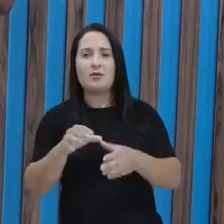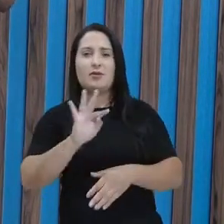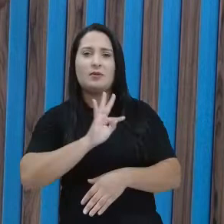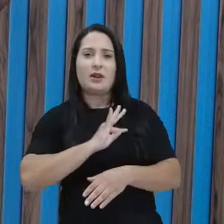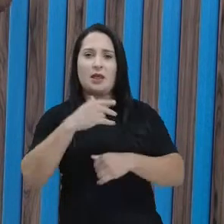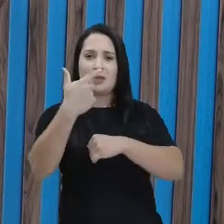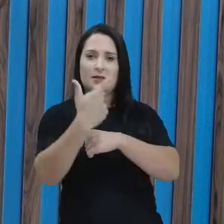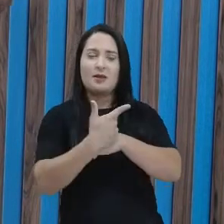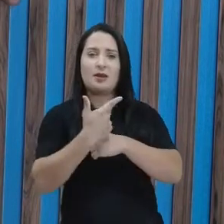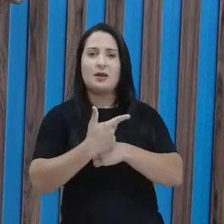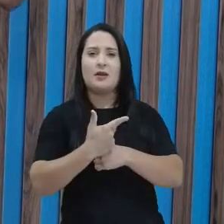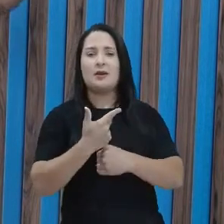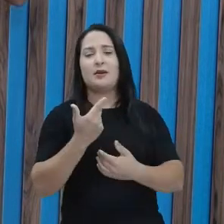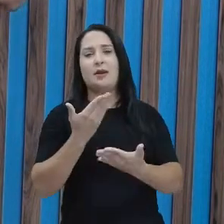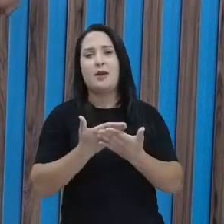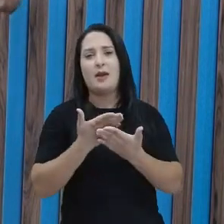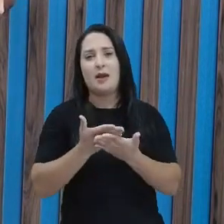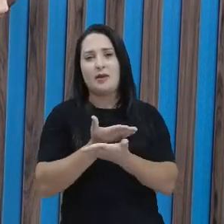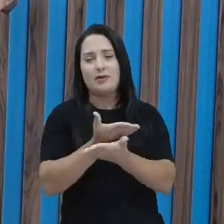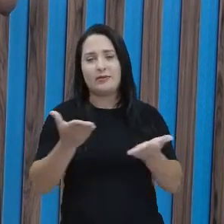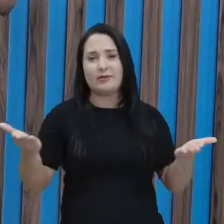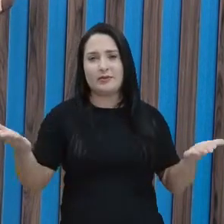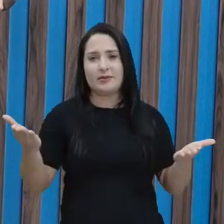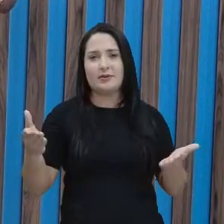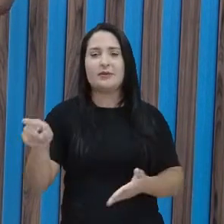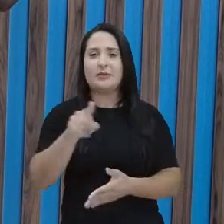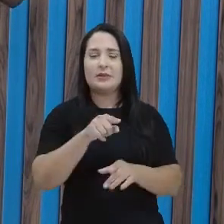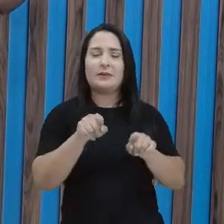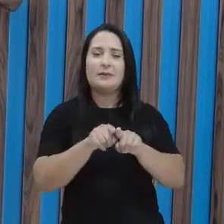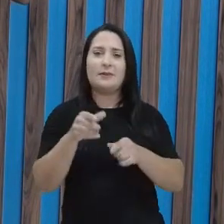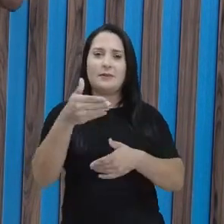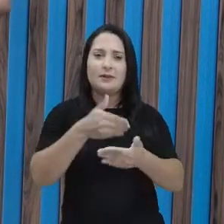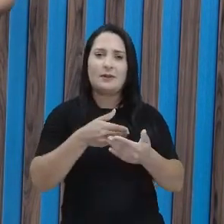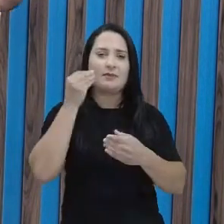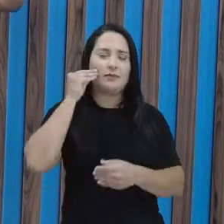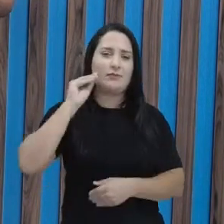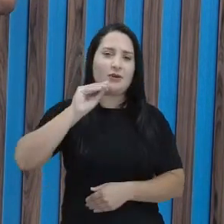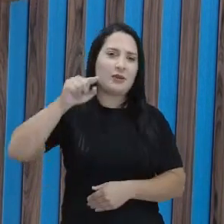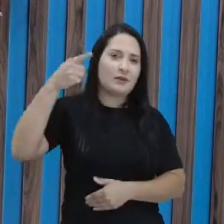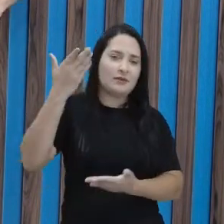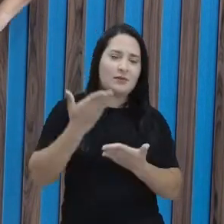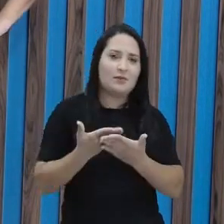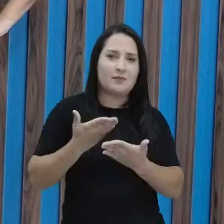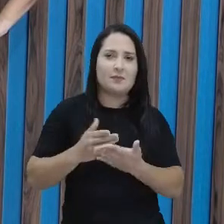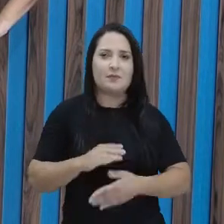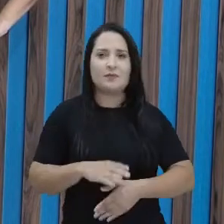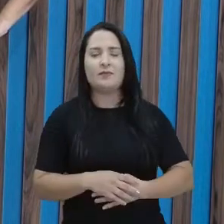aulas cheguem até vocês e a vocês que estão aí do lado, tá certo? Um beijo e até a próxima.